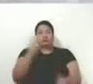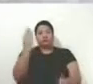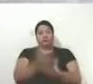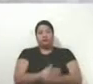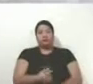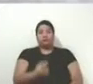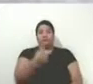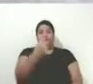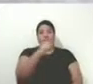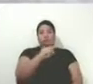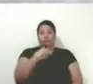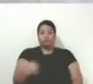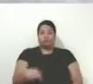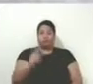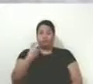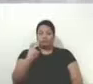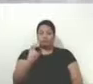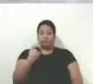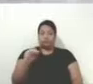2023.